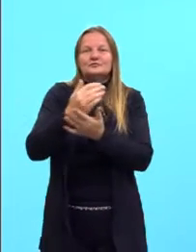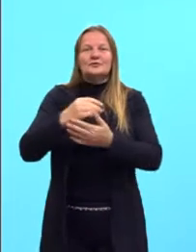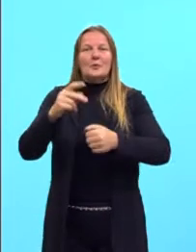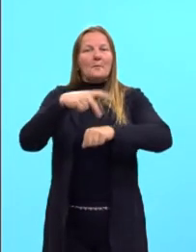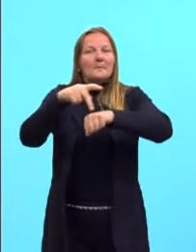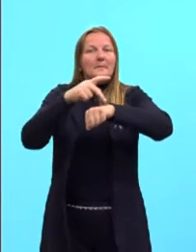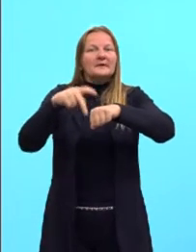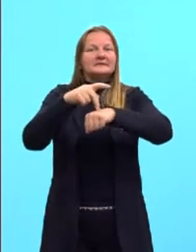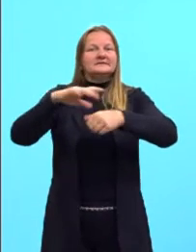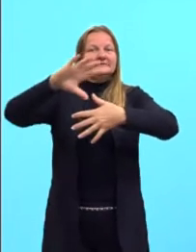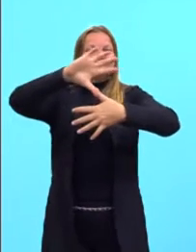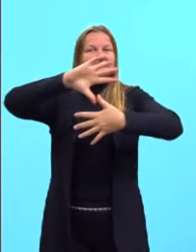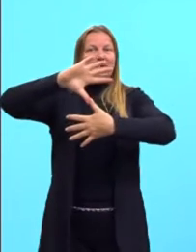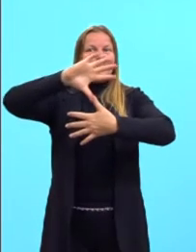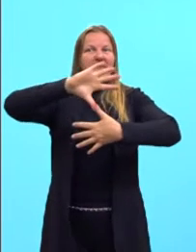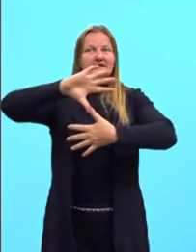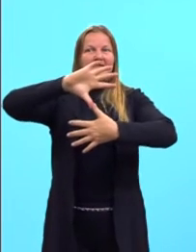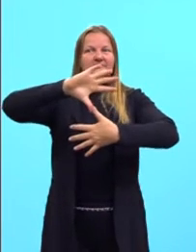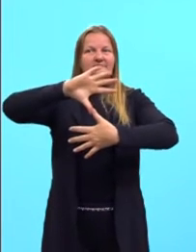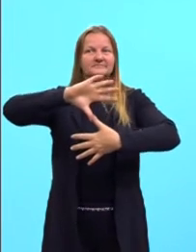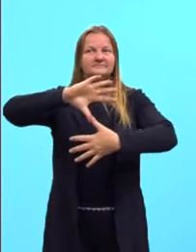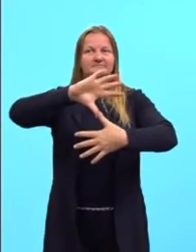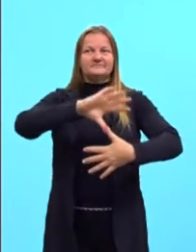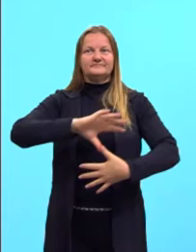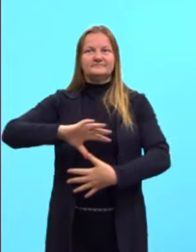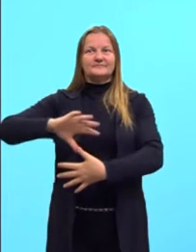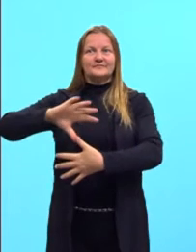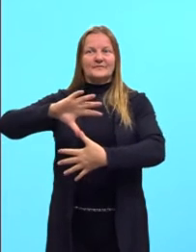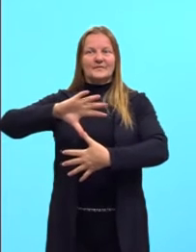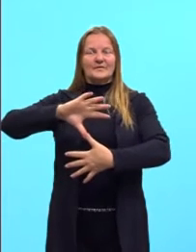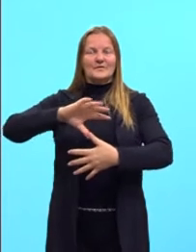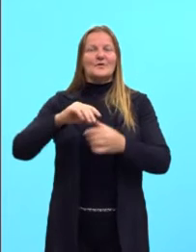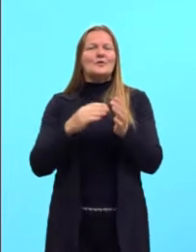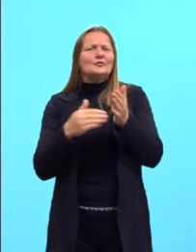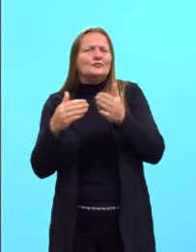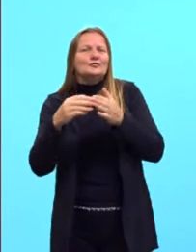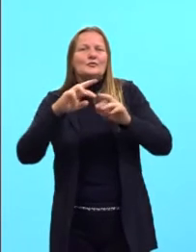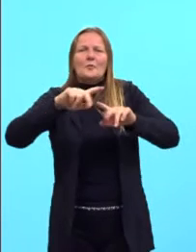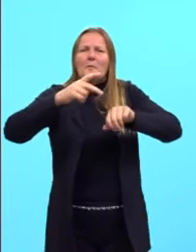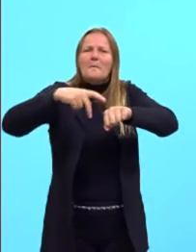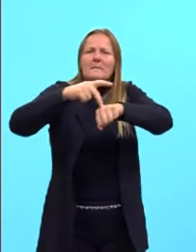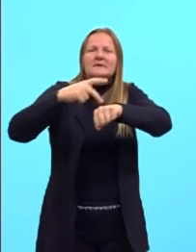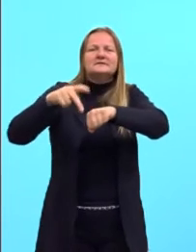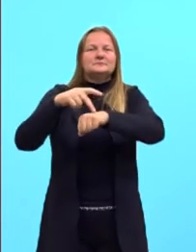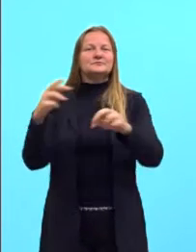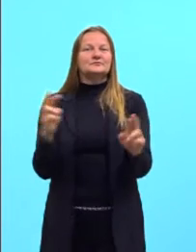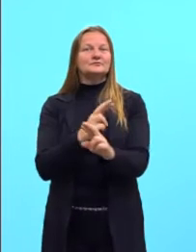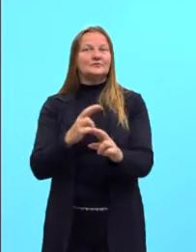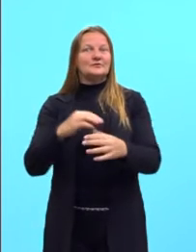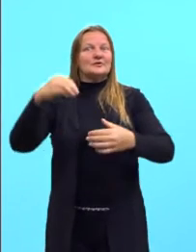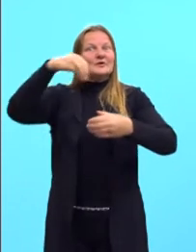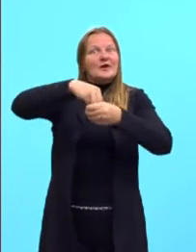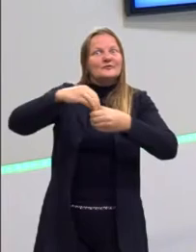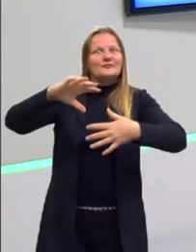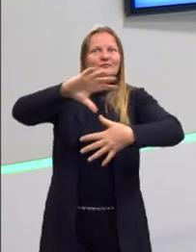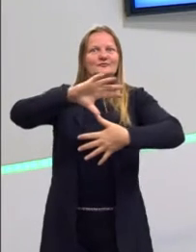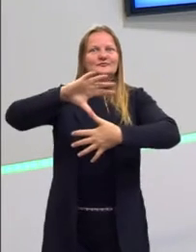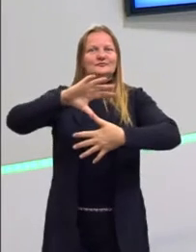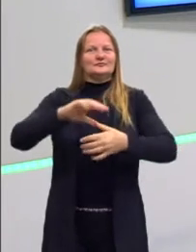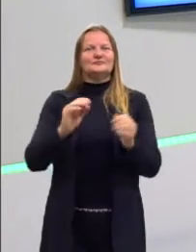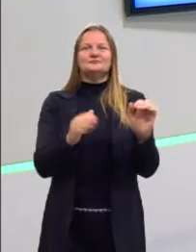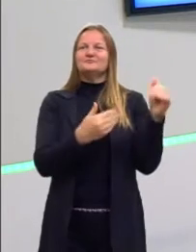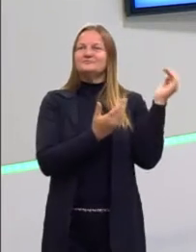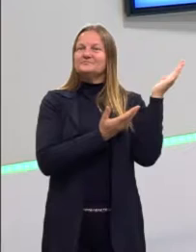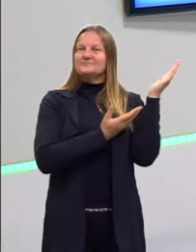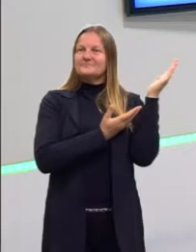dos países aí da América tá a gente vai ver isso aí ao longo da nossa aula alguns países e relacionados a isso vamos passar aqui